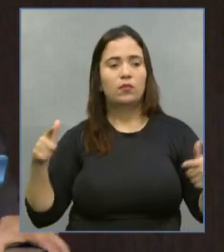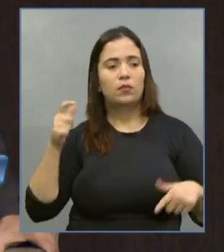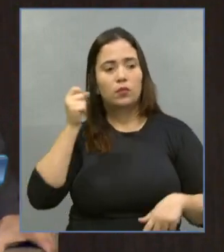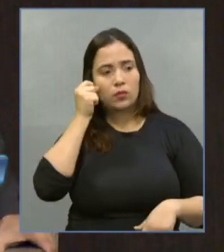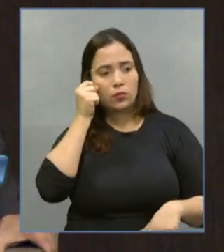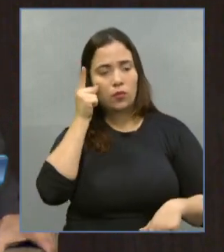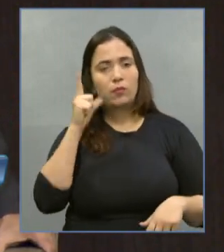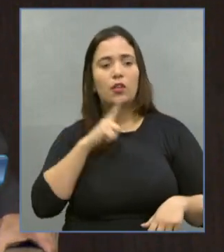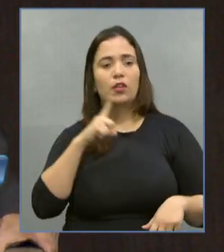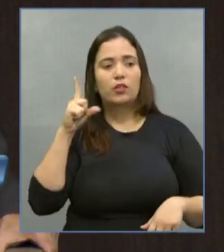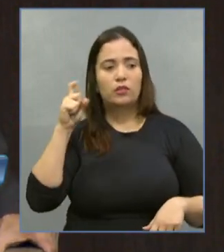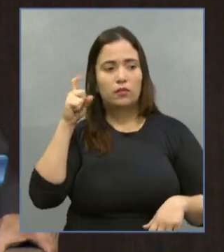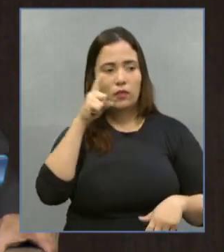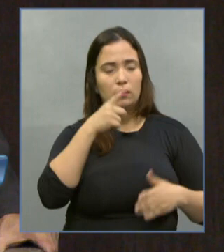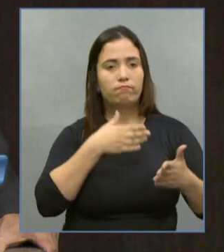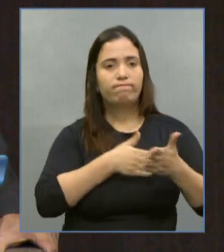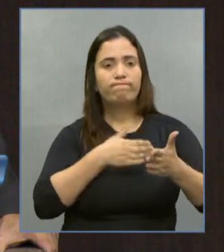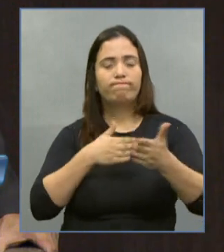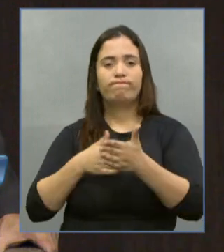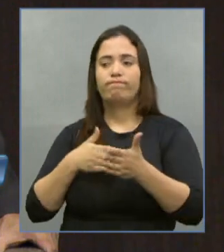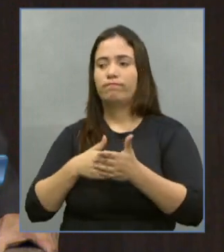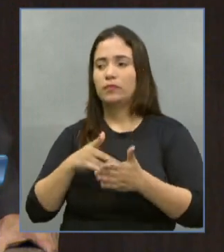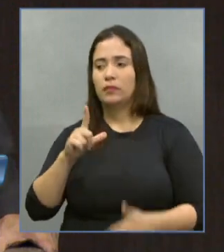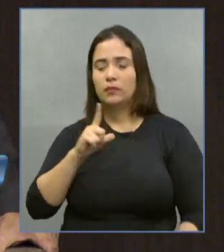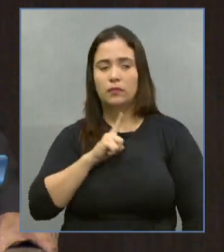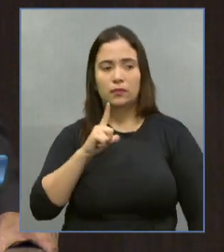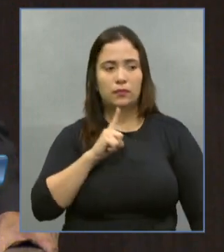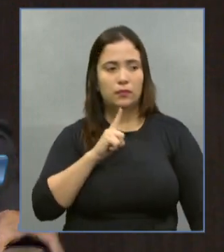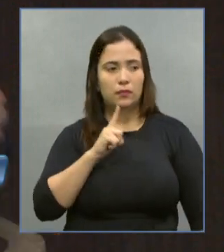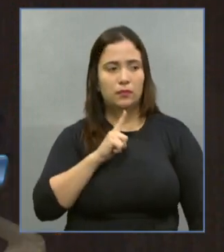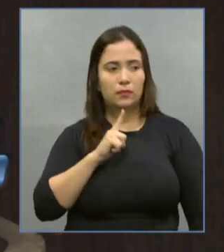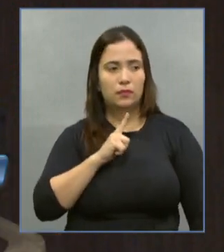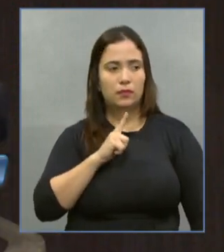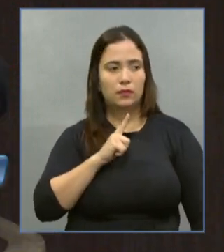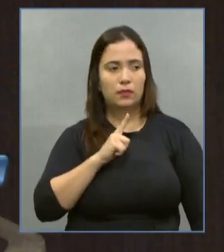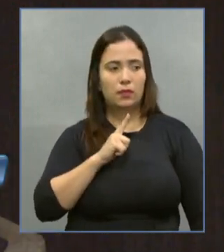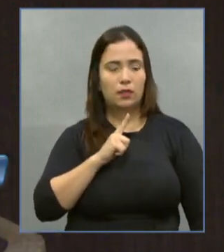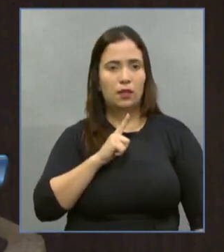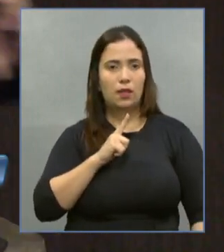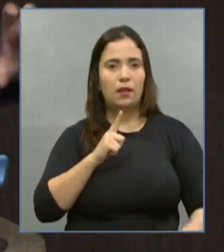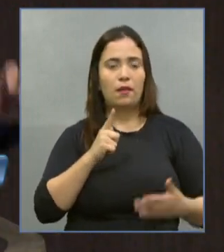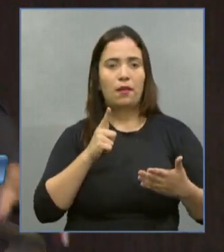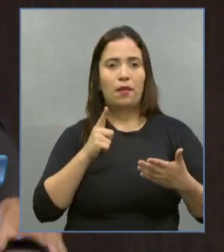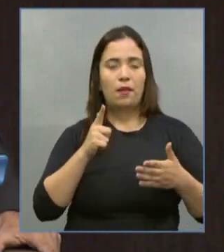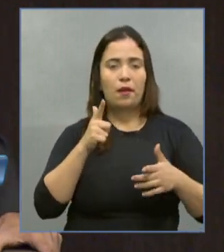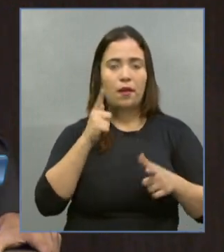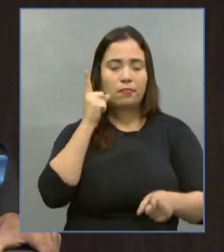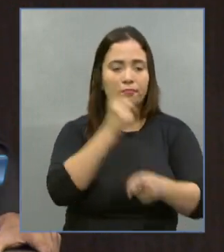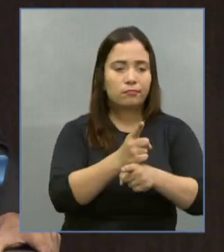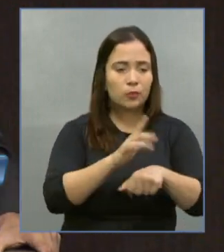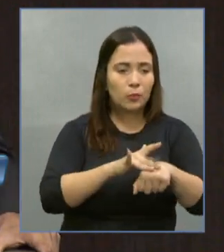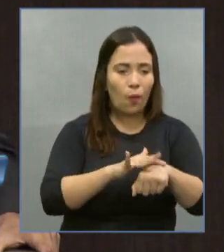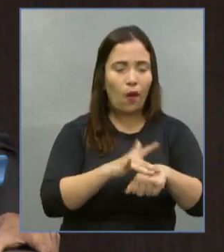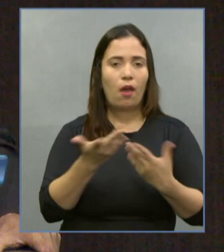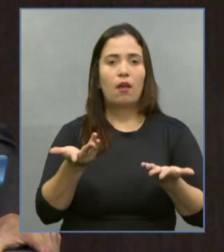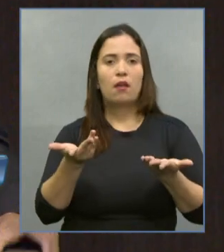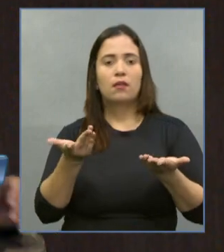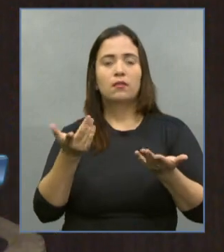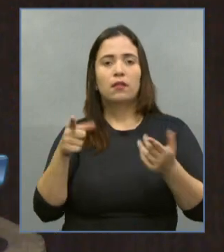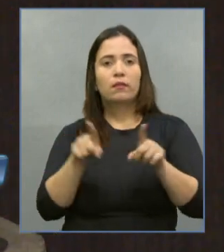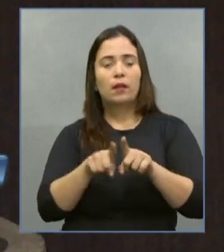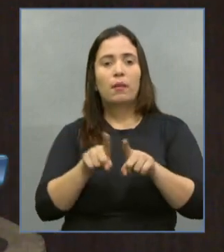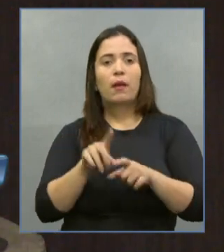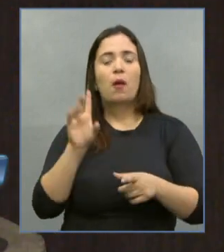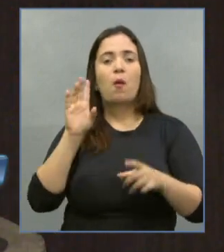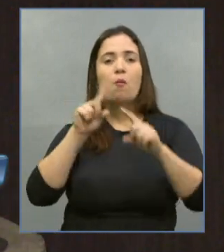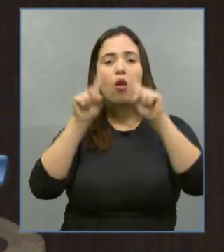sobre dificuldade de consulta, diagnóstico e manutenção, porta de entrada e permanência no